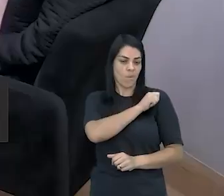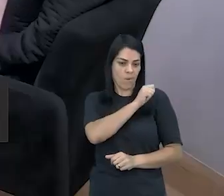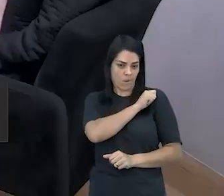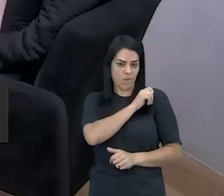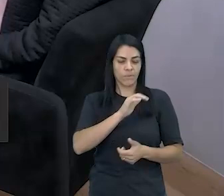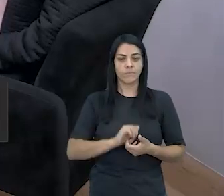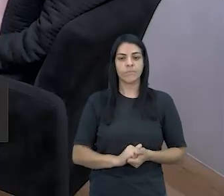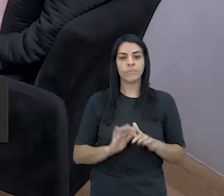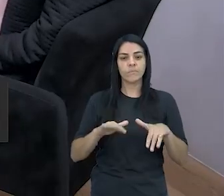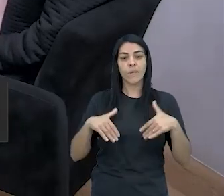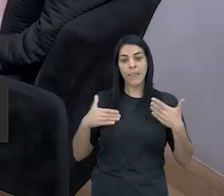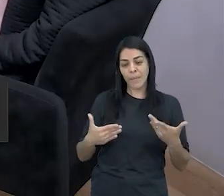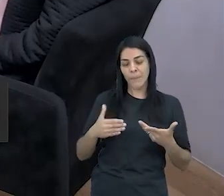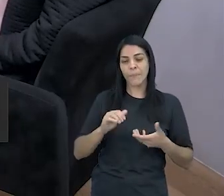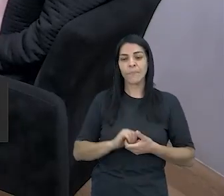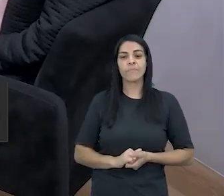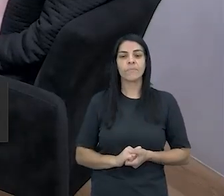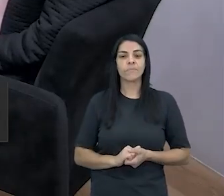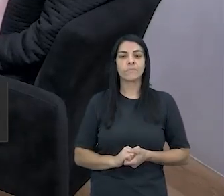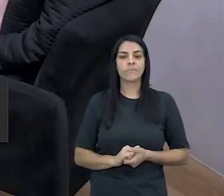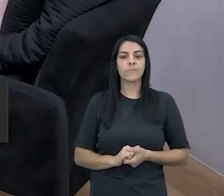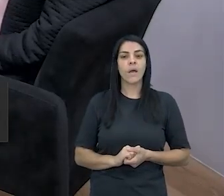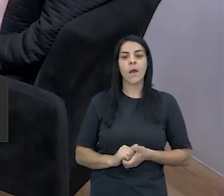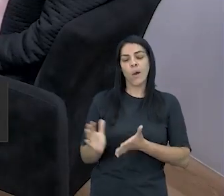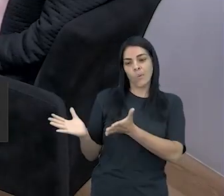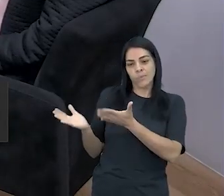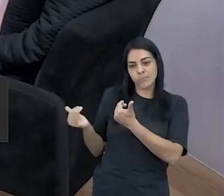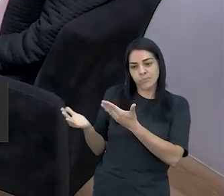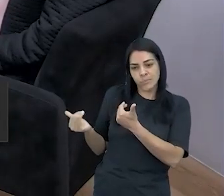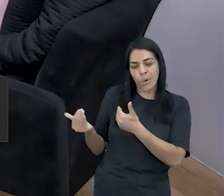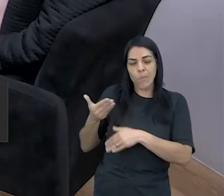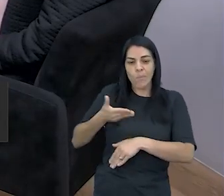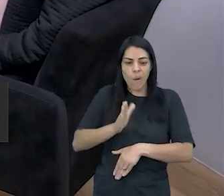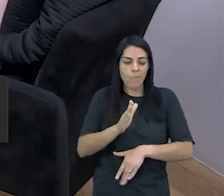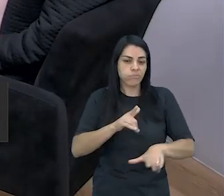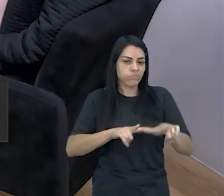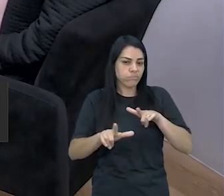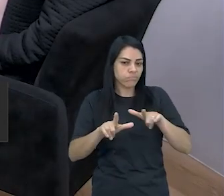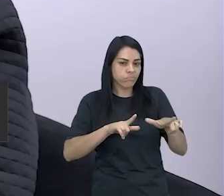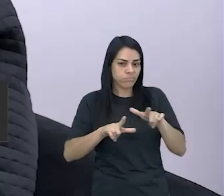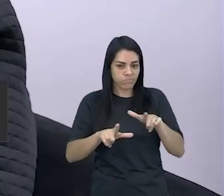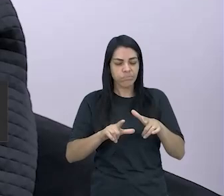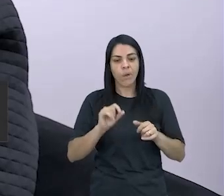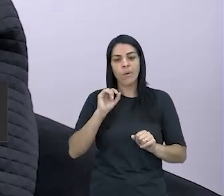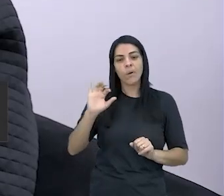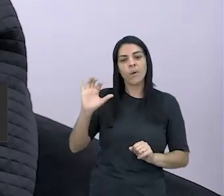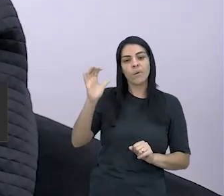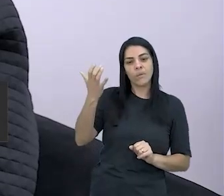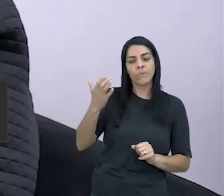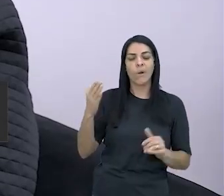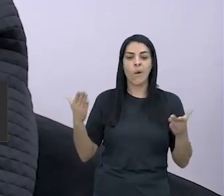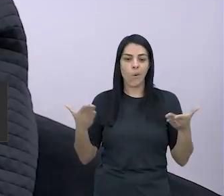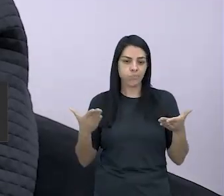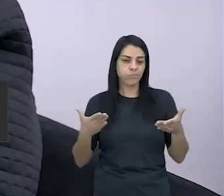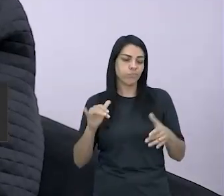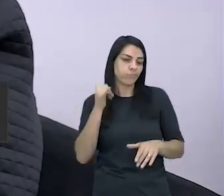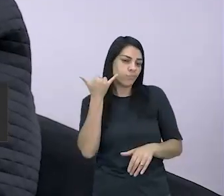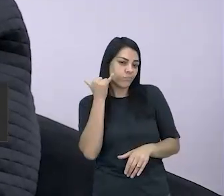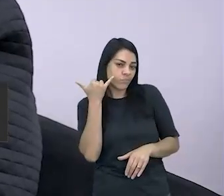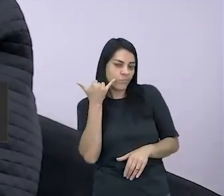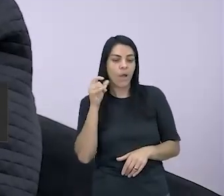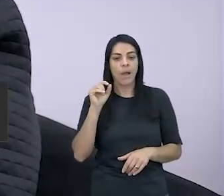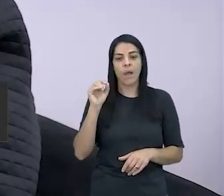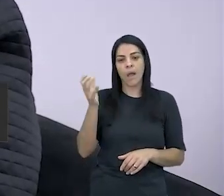Ademir falou, que assim, os jovens vão trabalhar, e aí aquela coisa, né? Hoje o celular, então eles